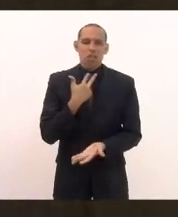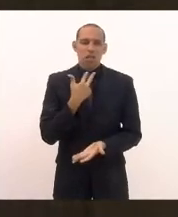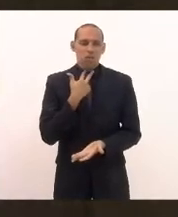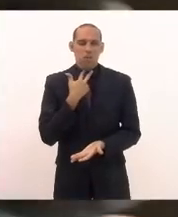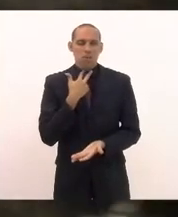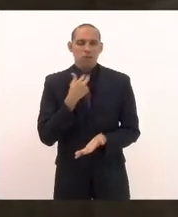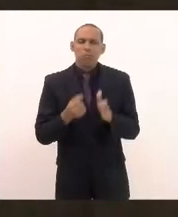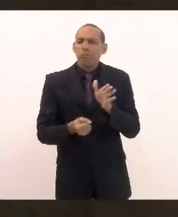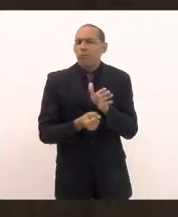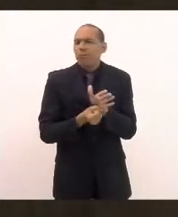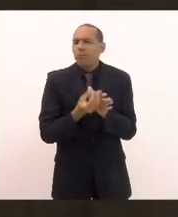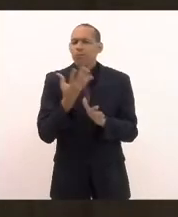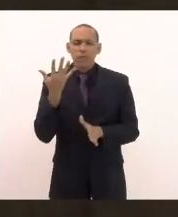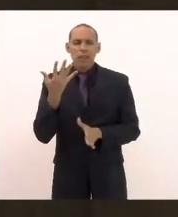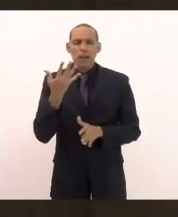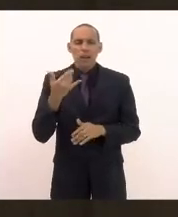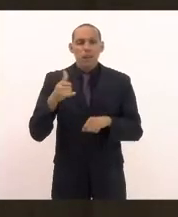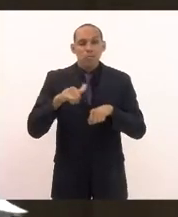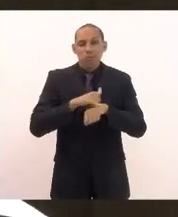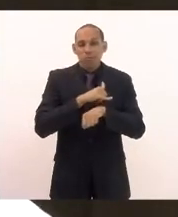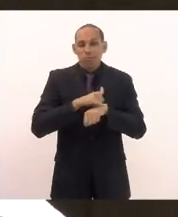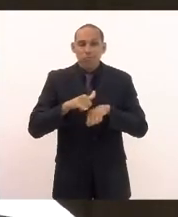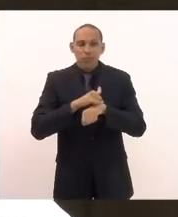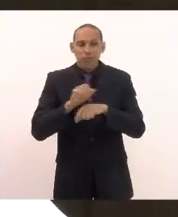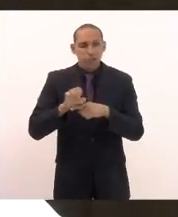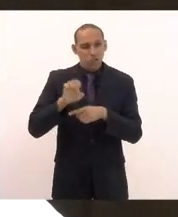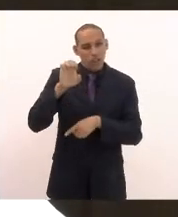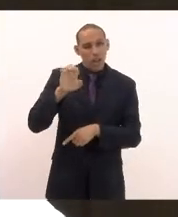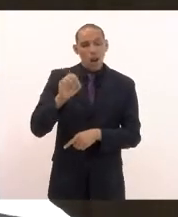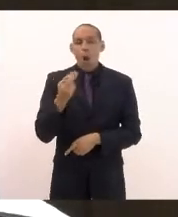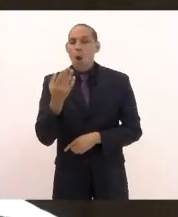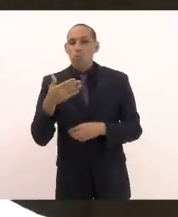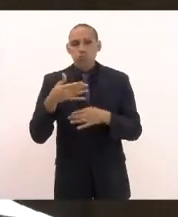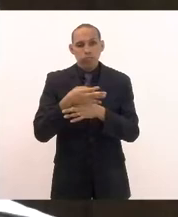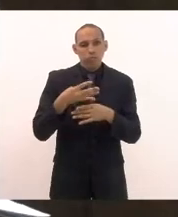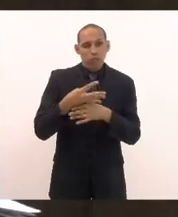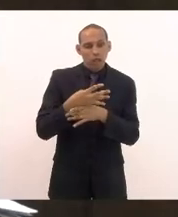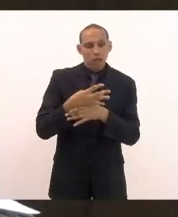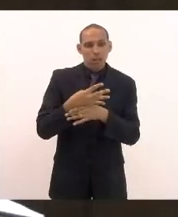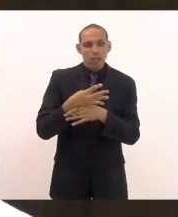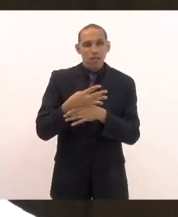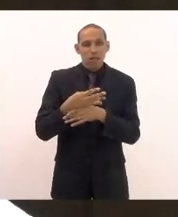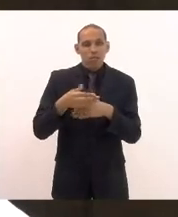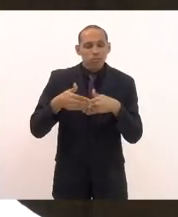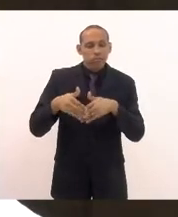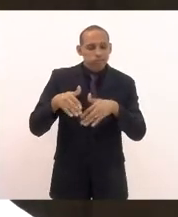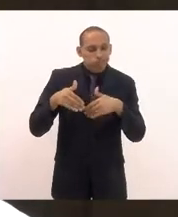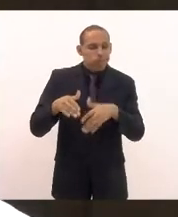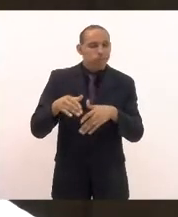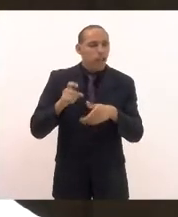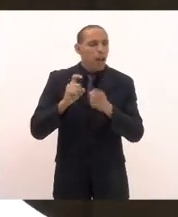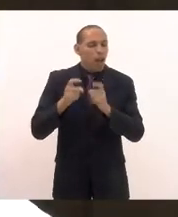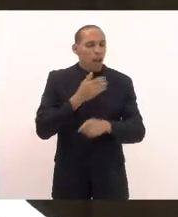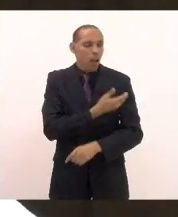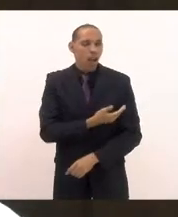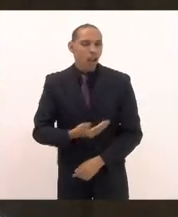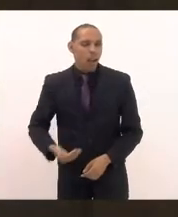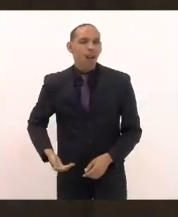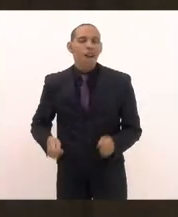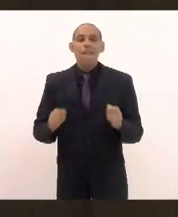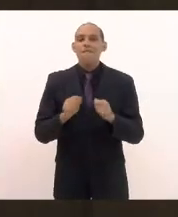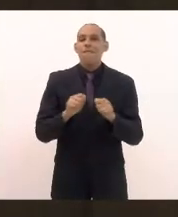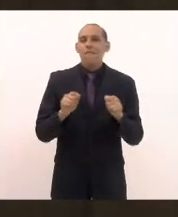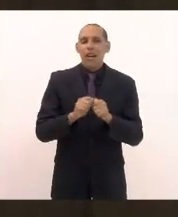vezes, estrategicamente, tanto o Estado quanto o município deixa para poder fazer audiências públicas